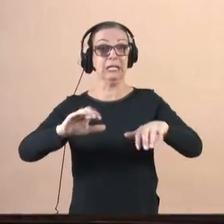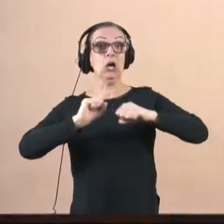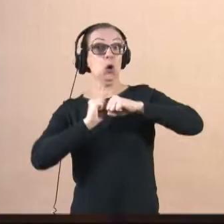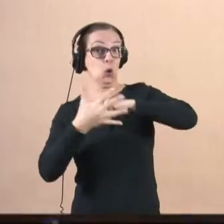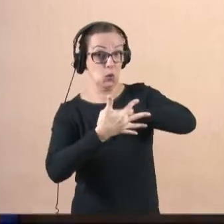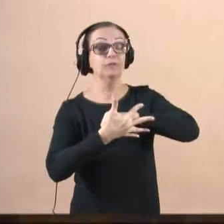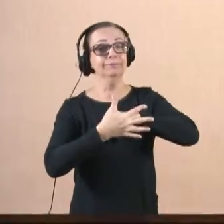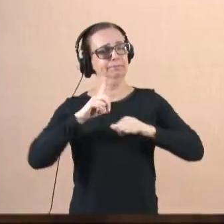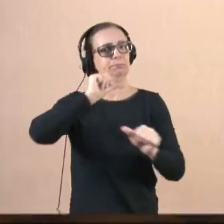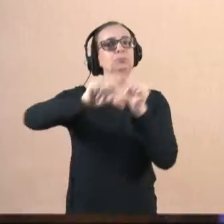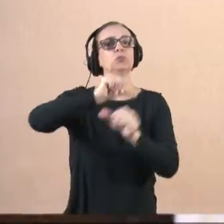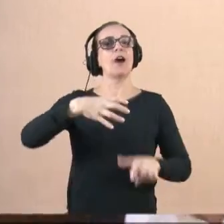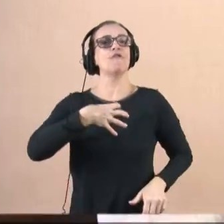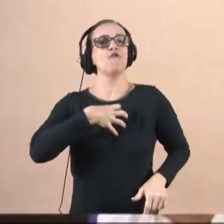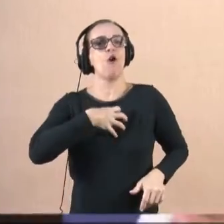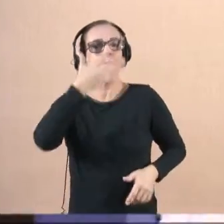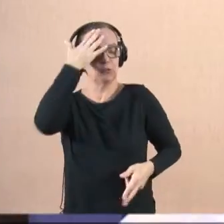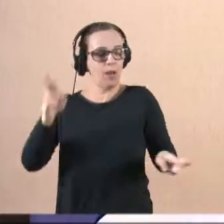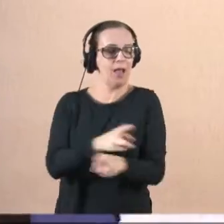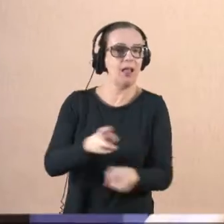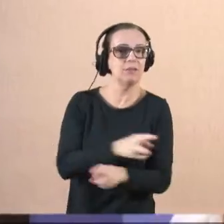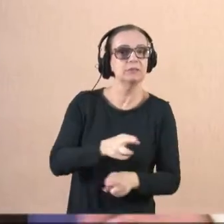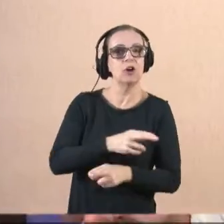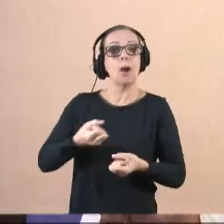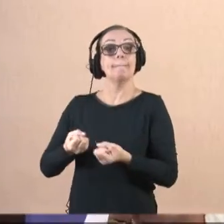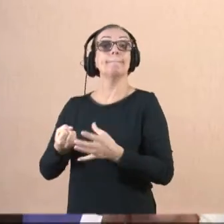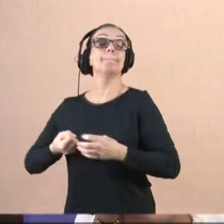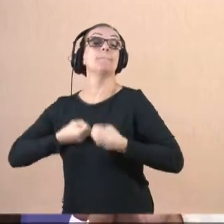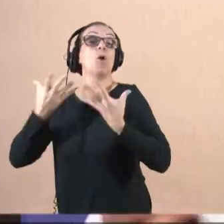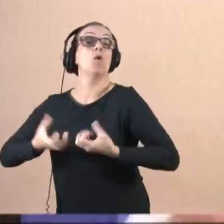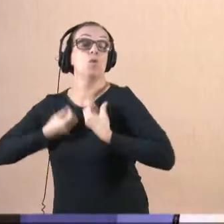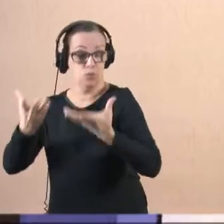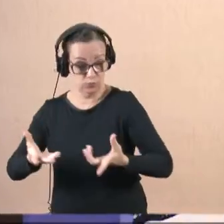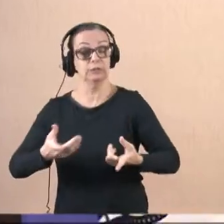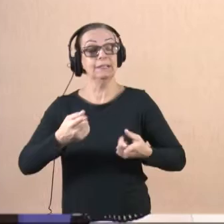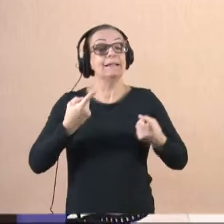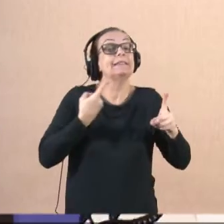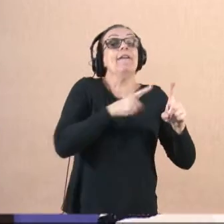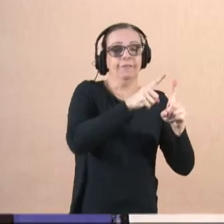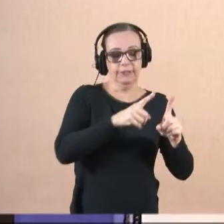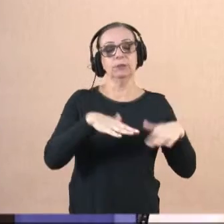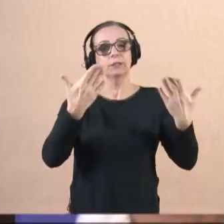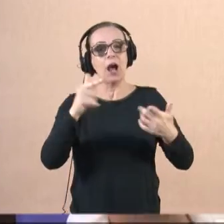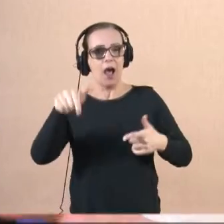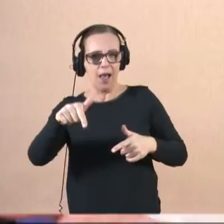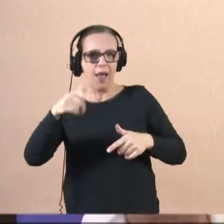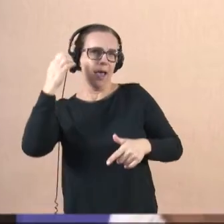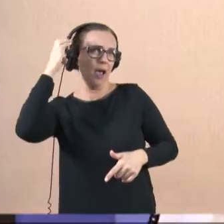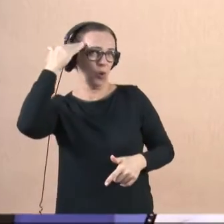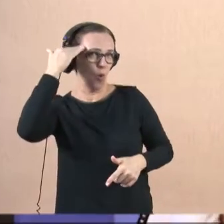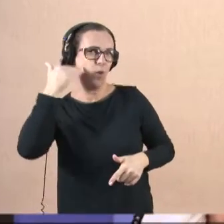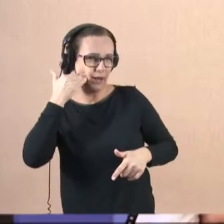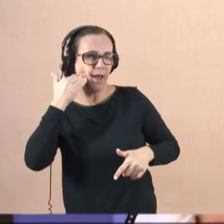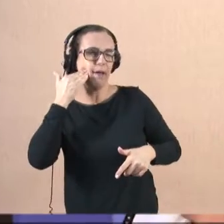tem mudado a forma com que as pessoas se relacionam produzem e encaram os desafios a república da coreia utilizou bastante